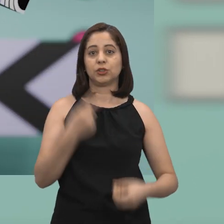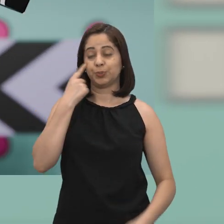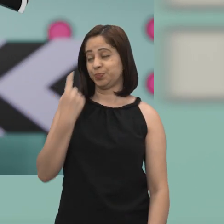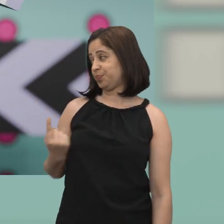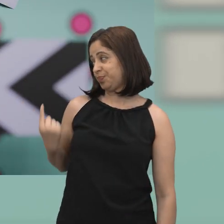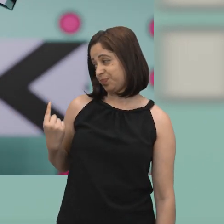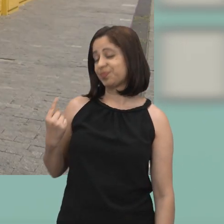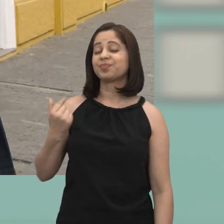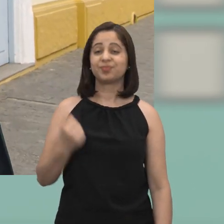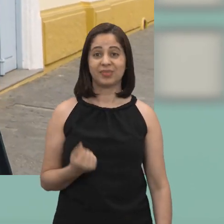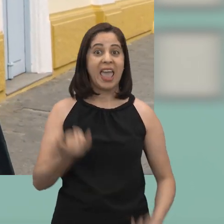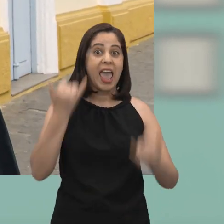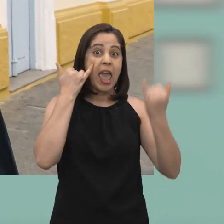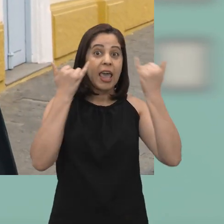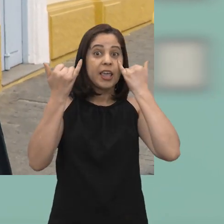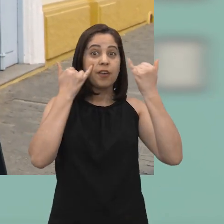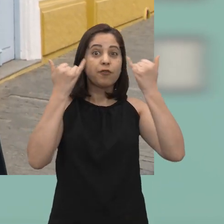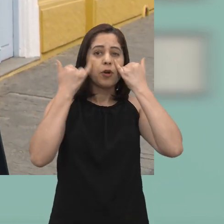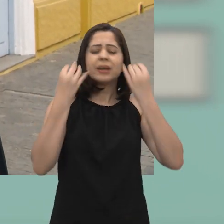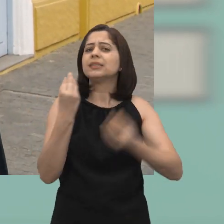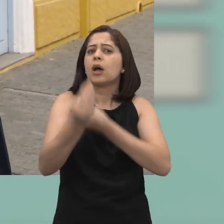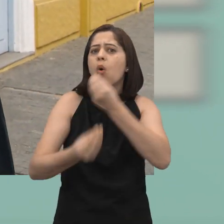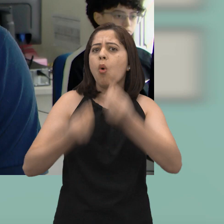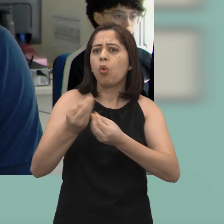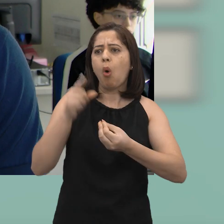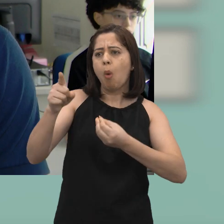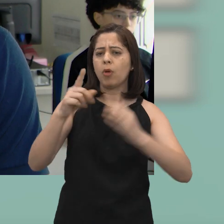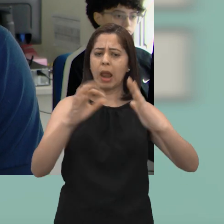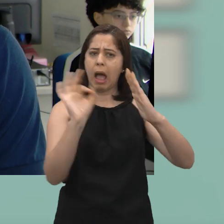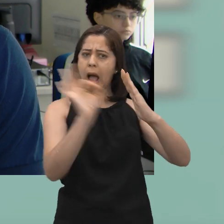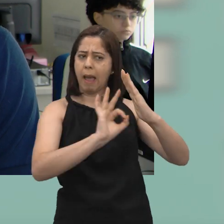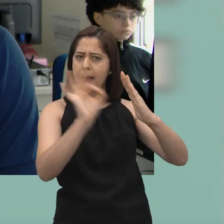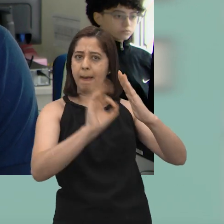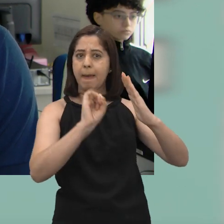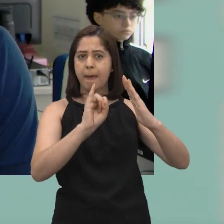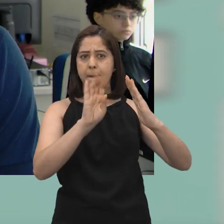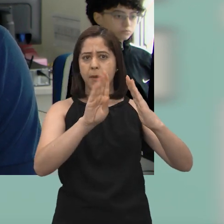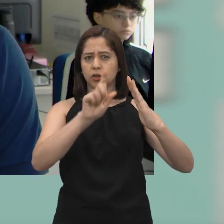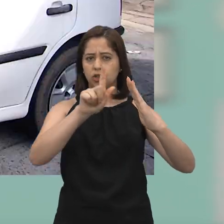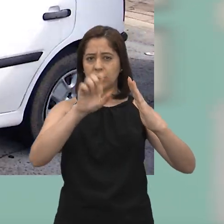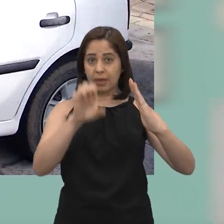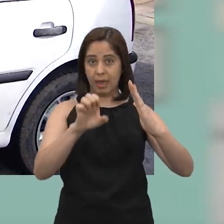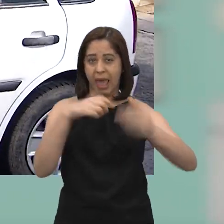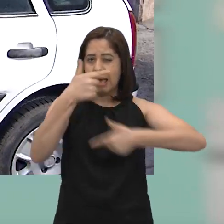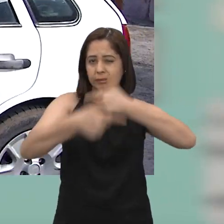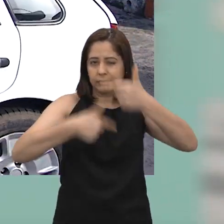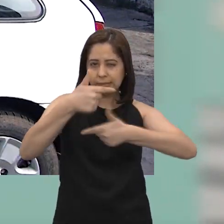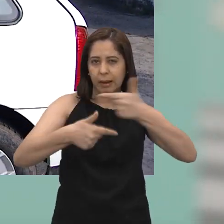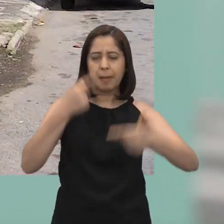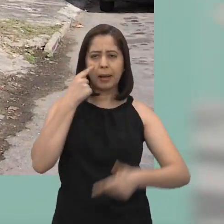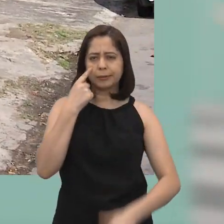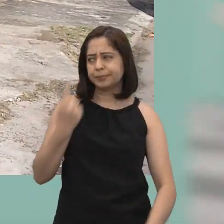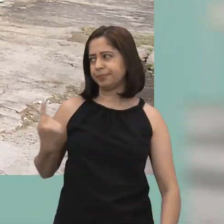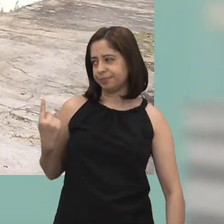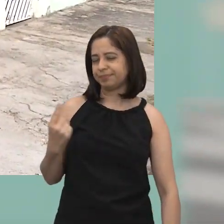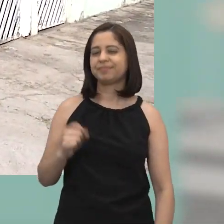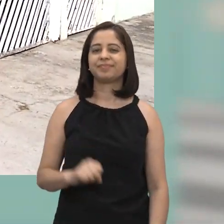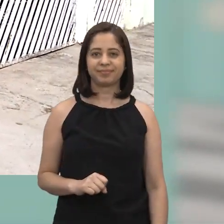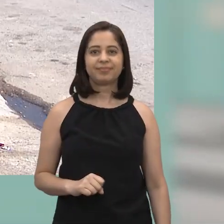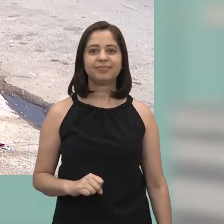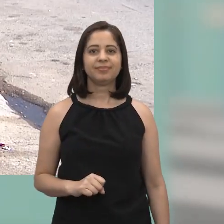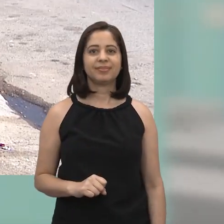Câmara Repórter, o Vitor Krigor vai trazer informações sobre como são feitos os trabalhos do IBGE, o Instituto Brasileiro